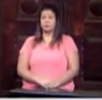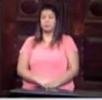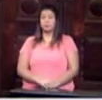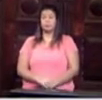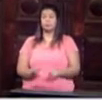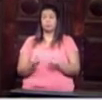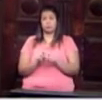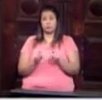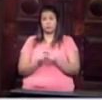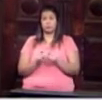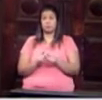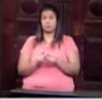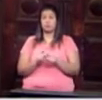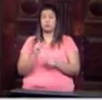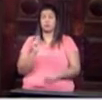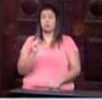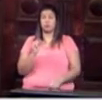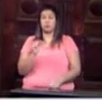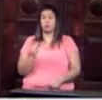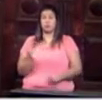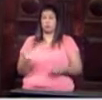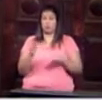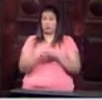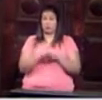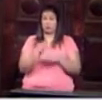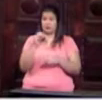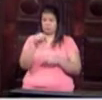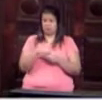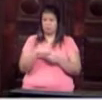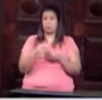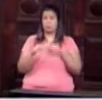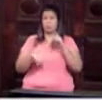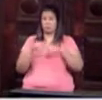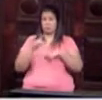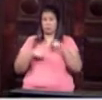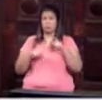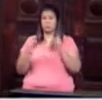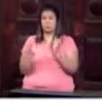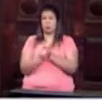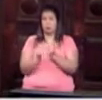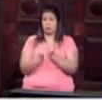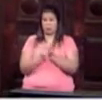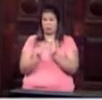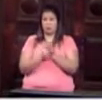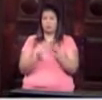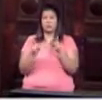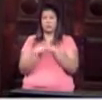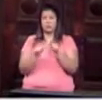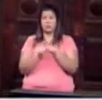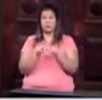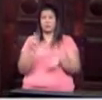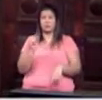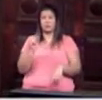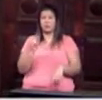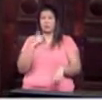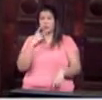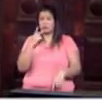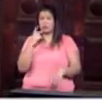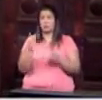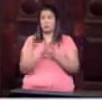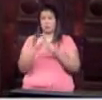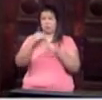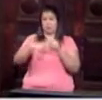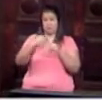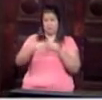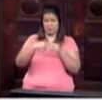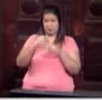Além disso, inclusão também de produtos de papel, e aí falou-se especificamente da questão do papel higiênico,